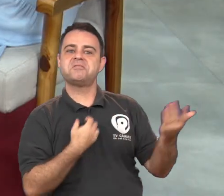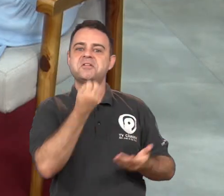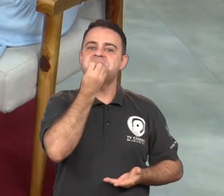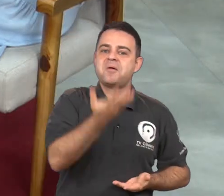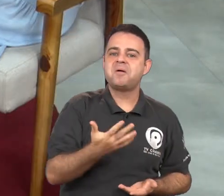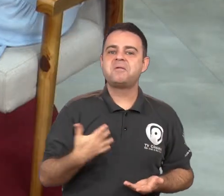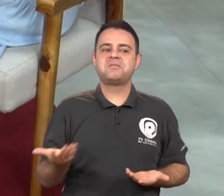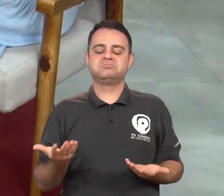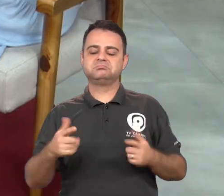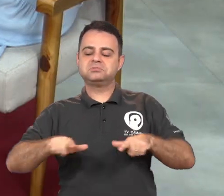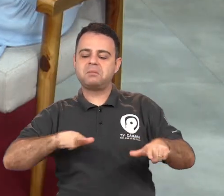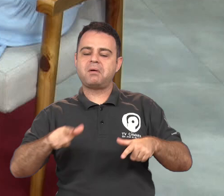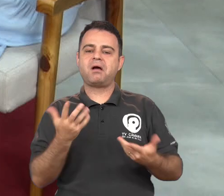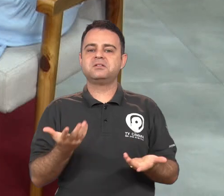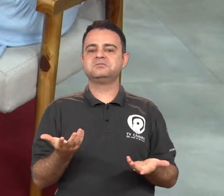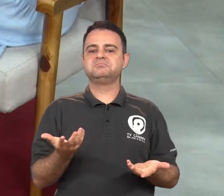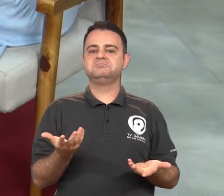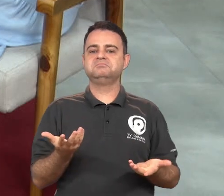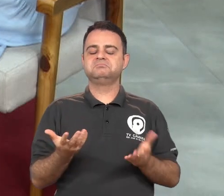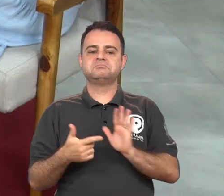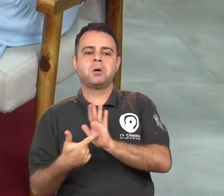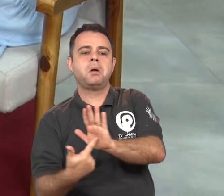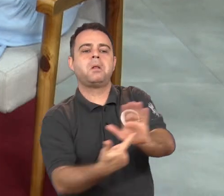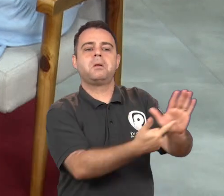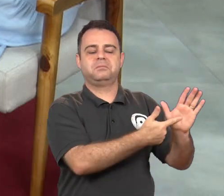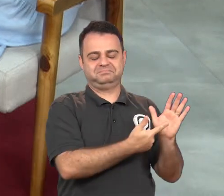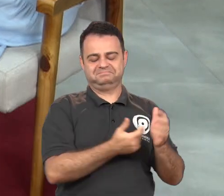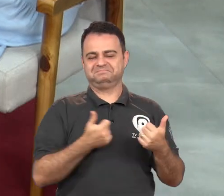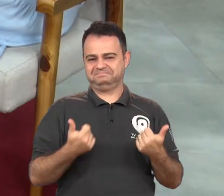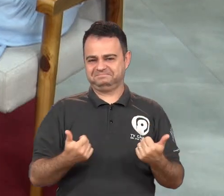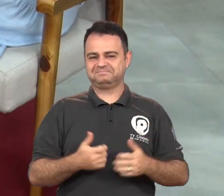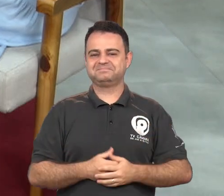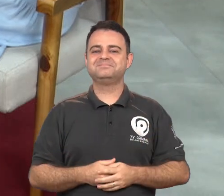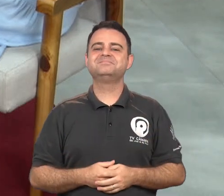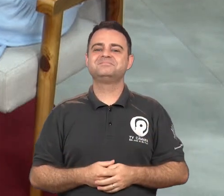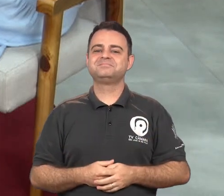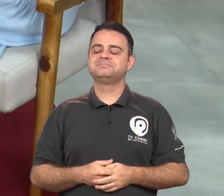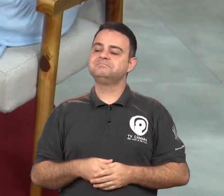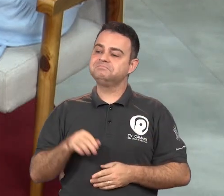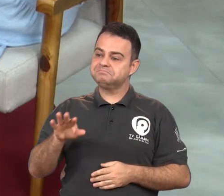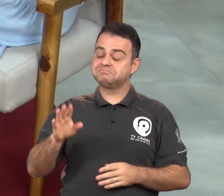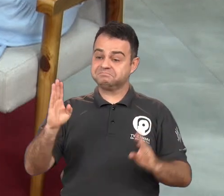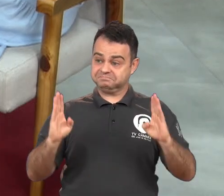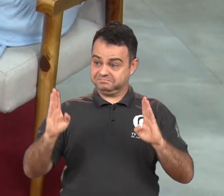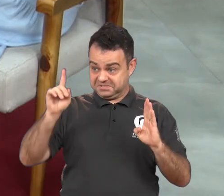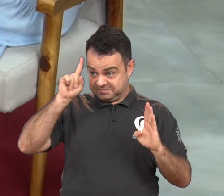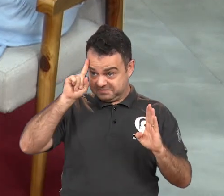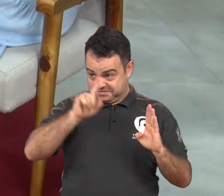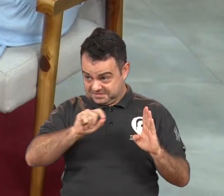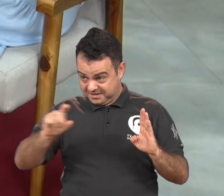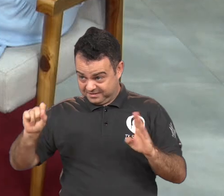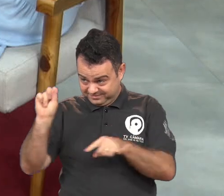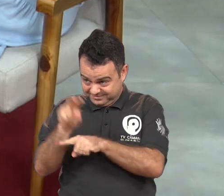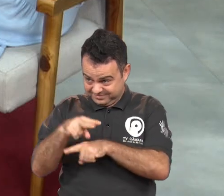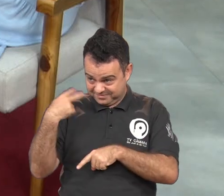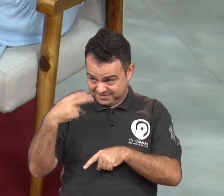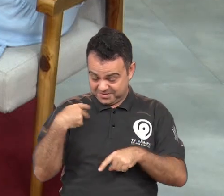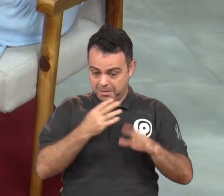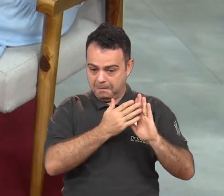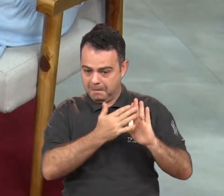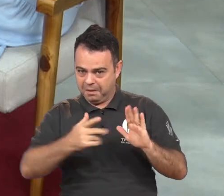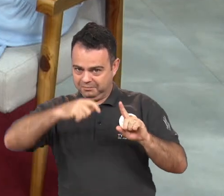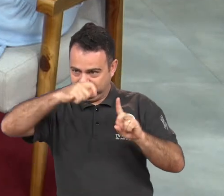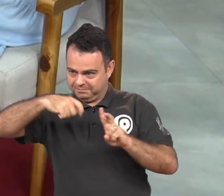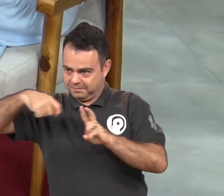um papo e apresentando também todo o trabalho que é feito, né? Vereadora, eu começo falando desses primeiros meses de mandato, né?